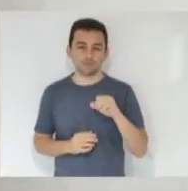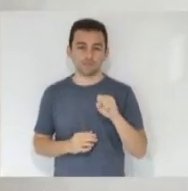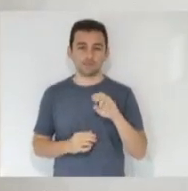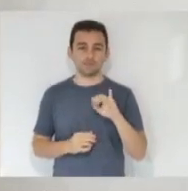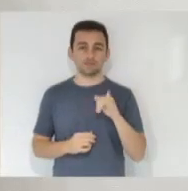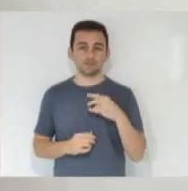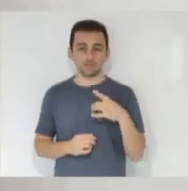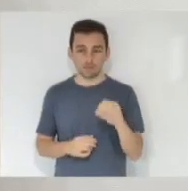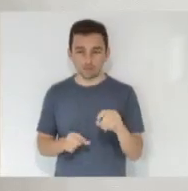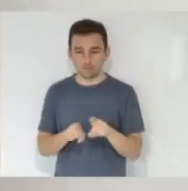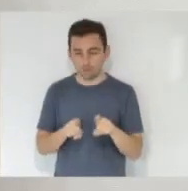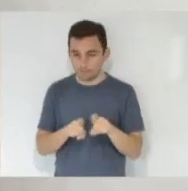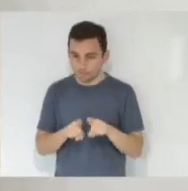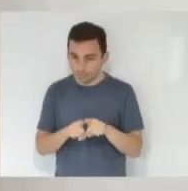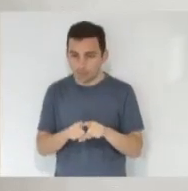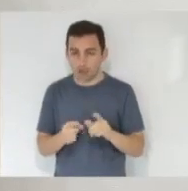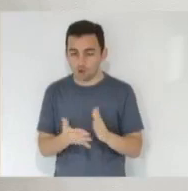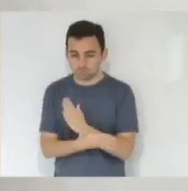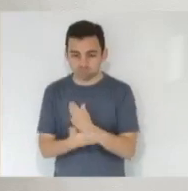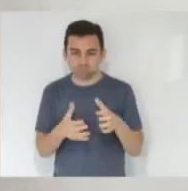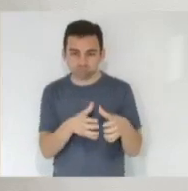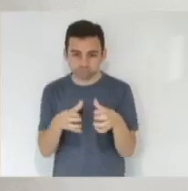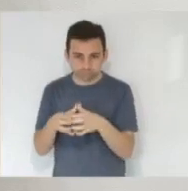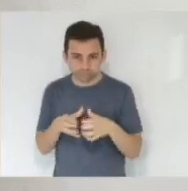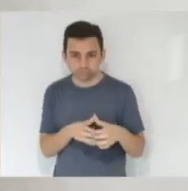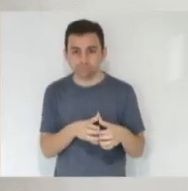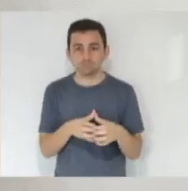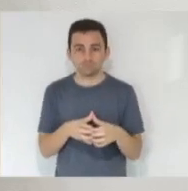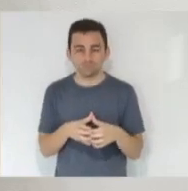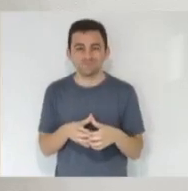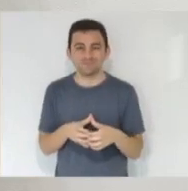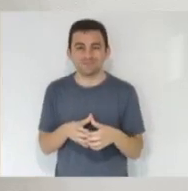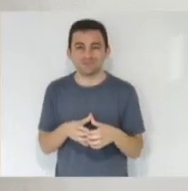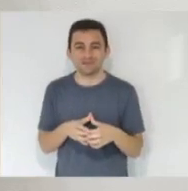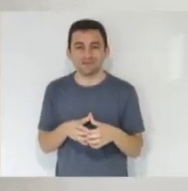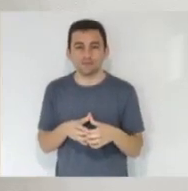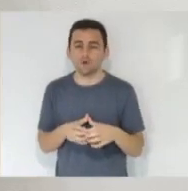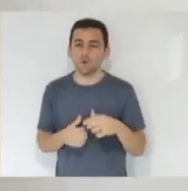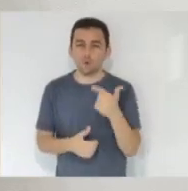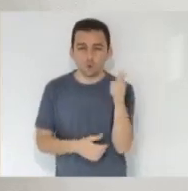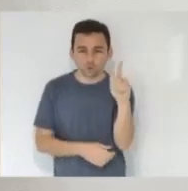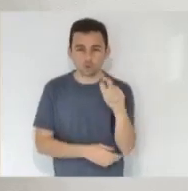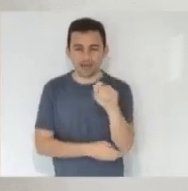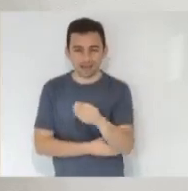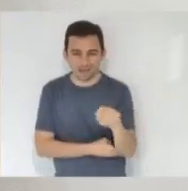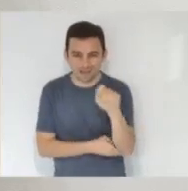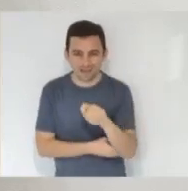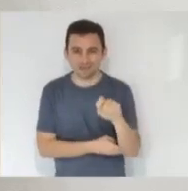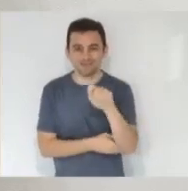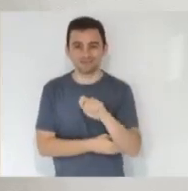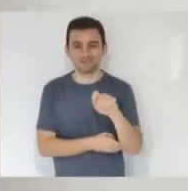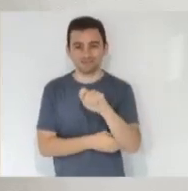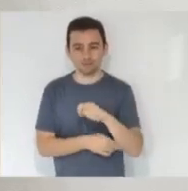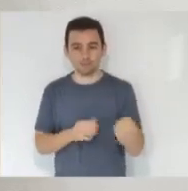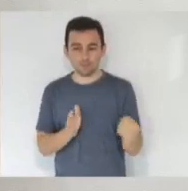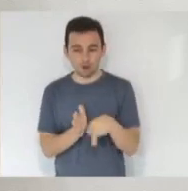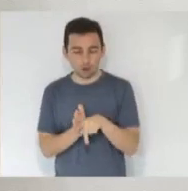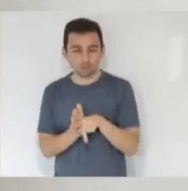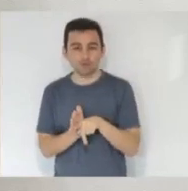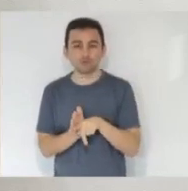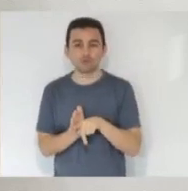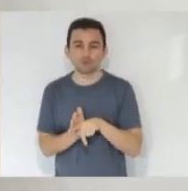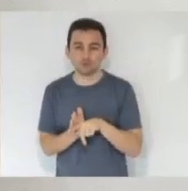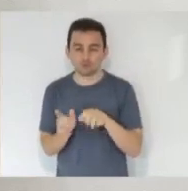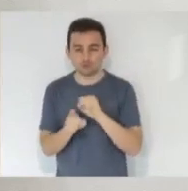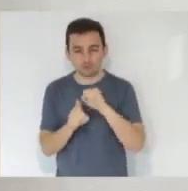Club e o Rotary, além de tantas outras associações e entidades com fins sociais e culturais